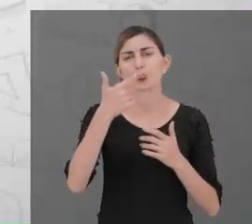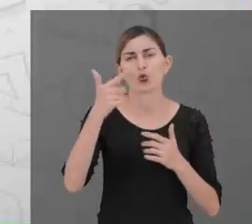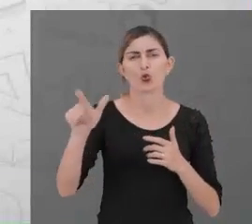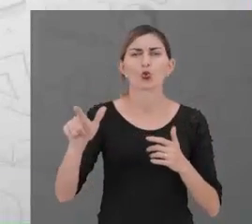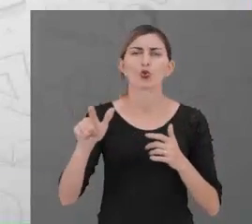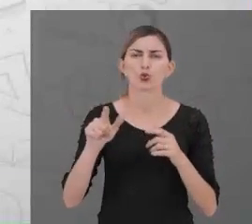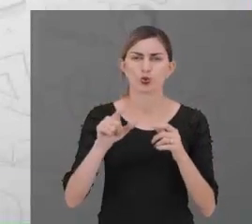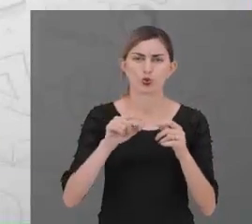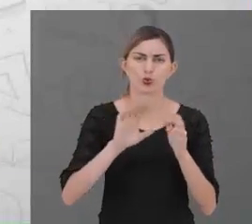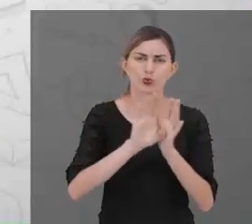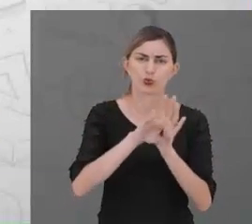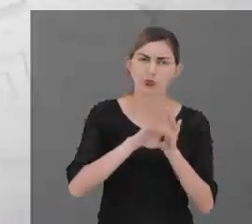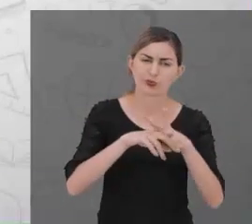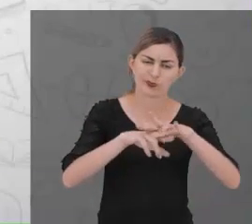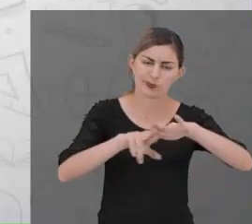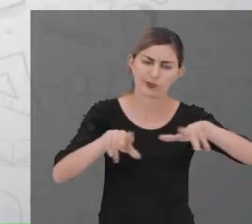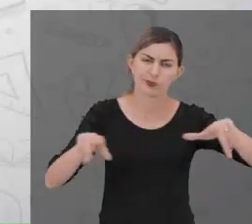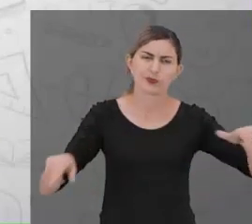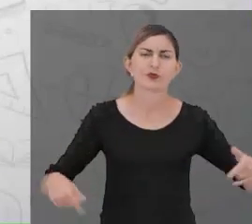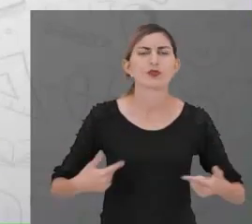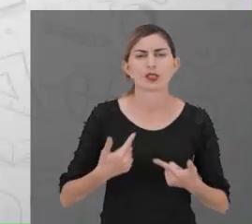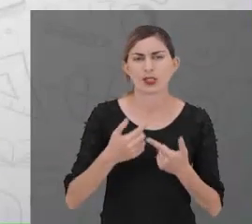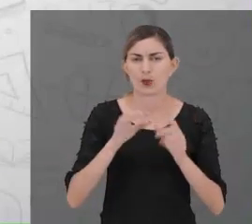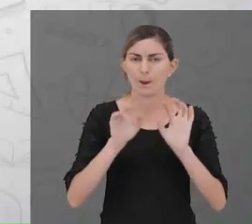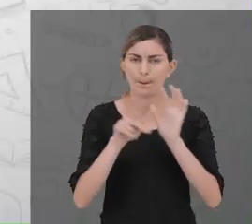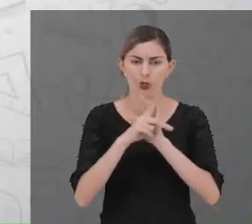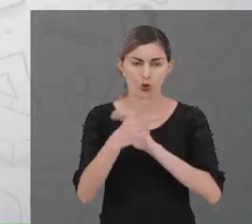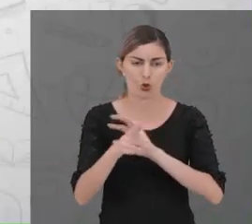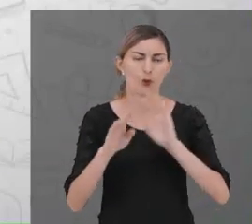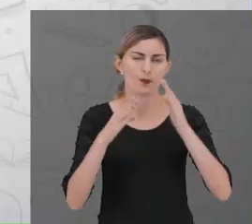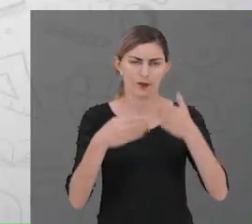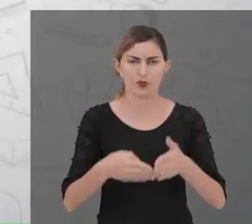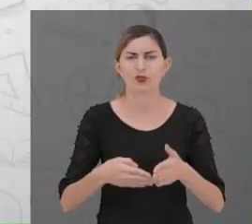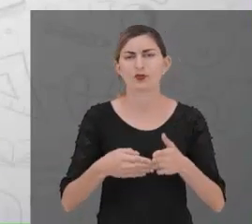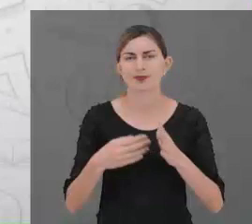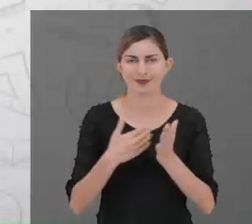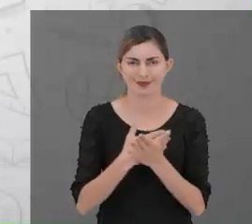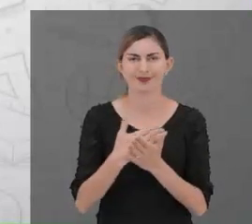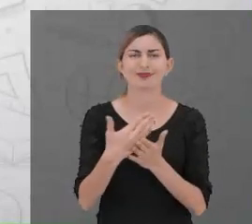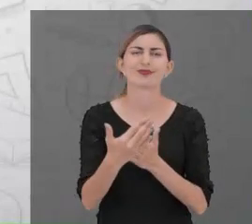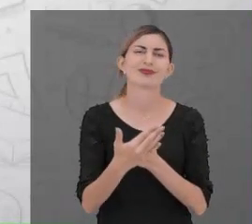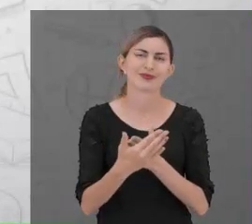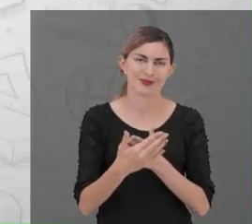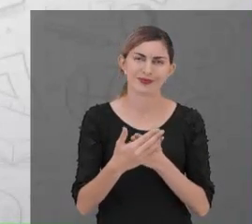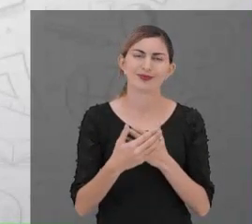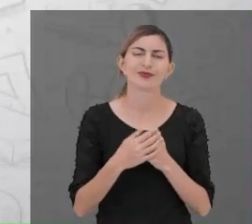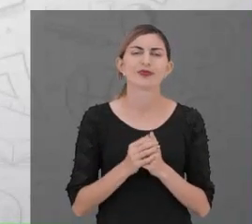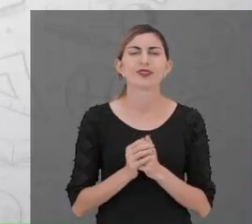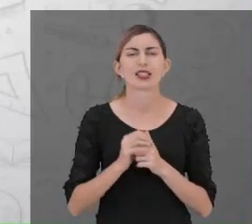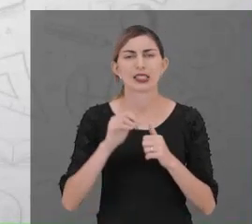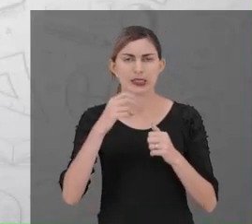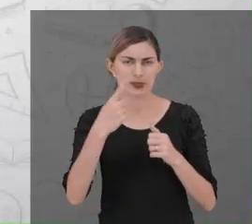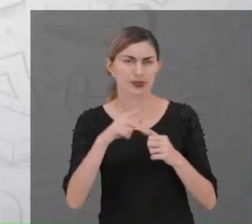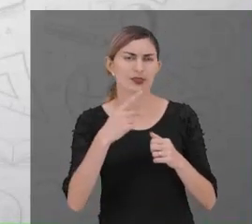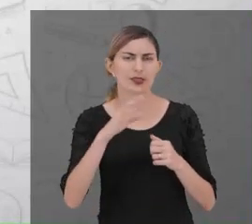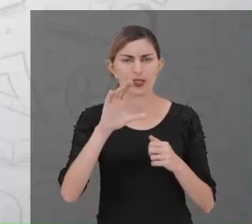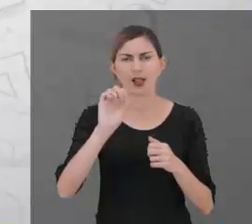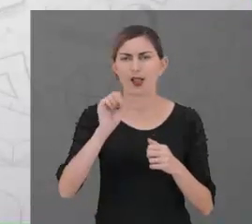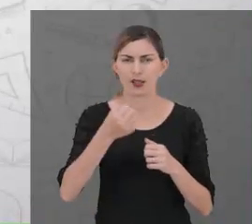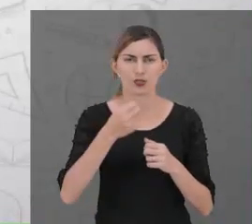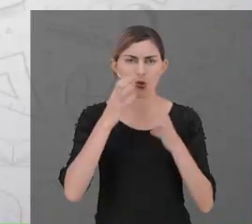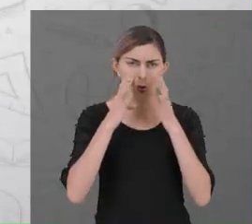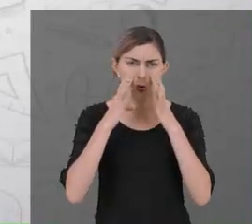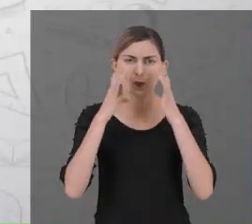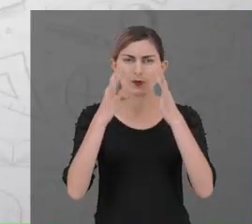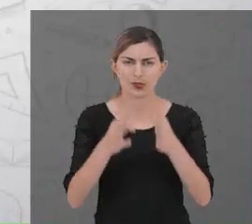passou a ter outros construtores além daqueles especificados originalmente por Peter Shane.